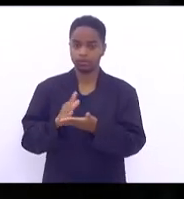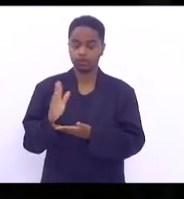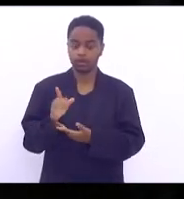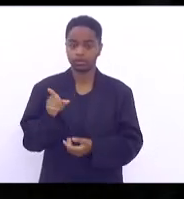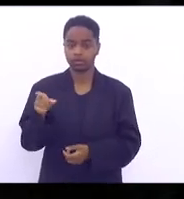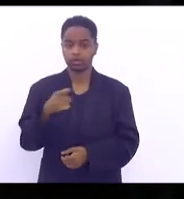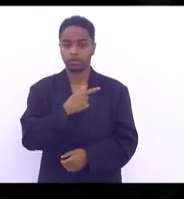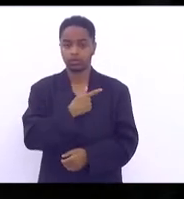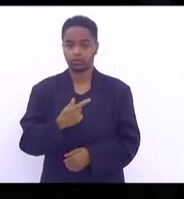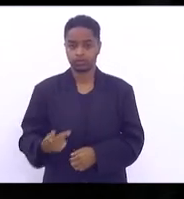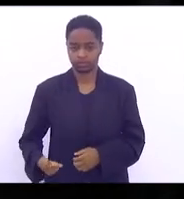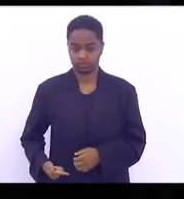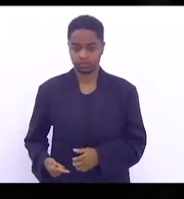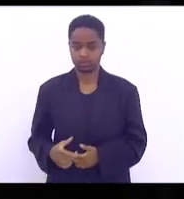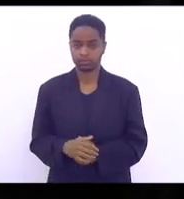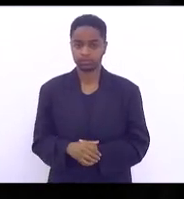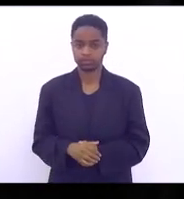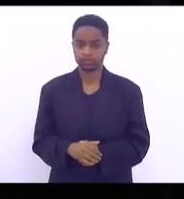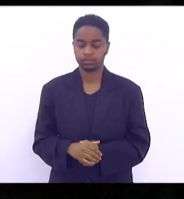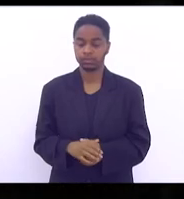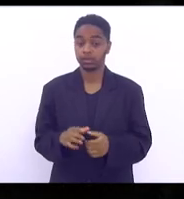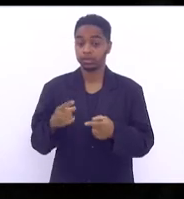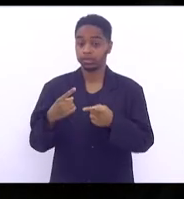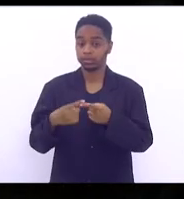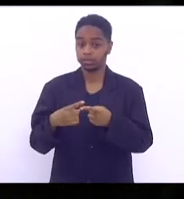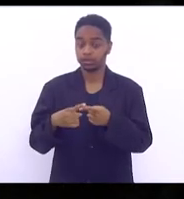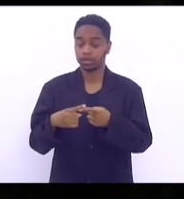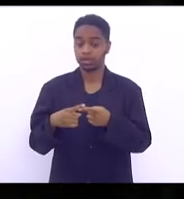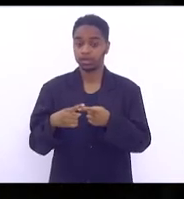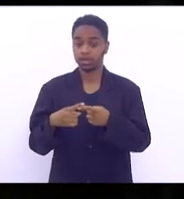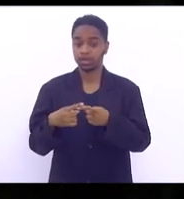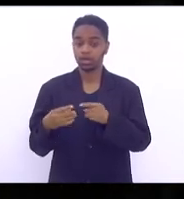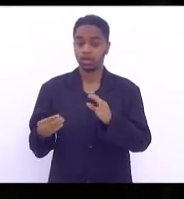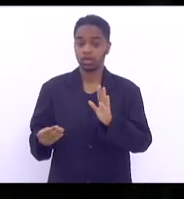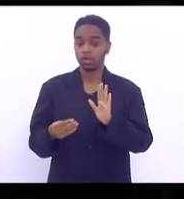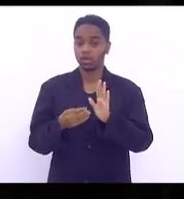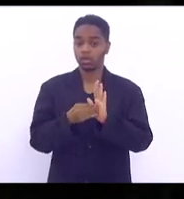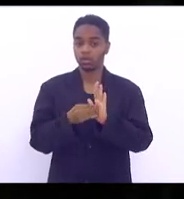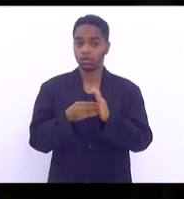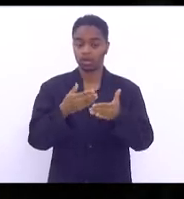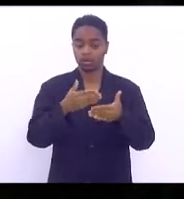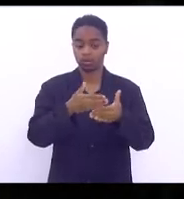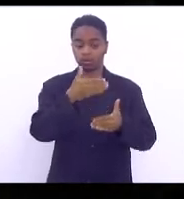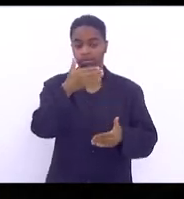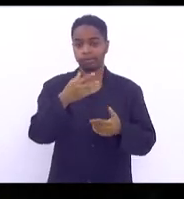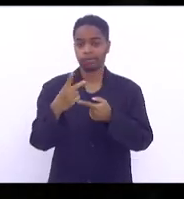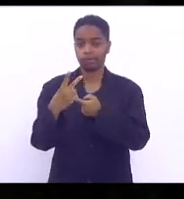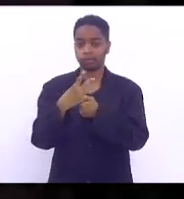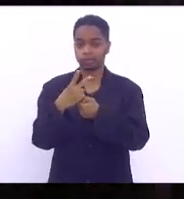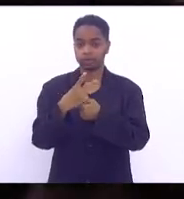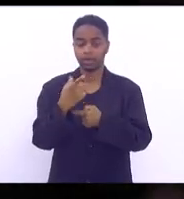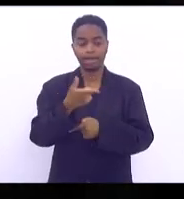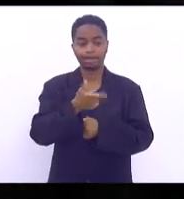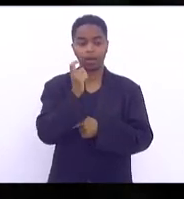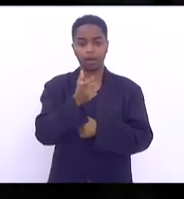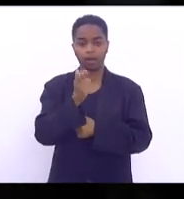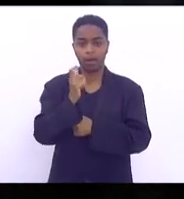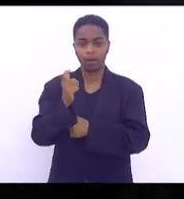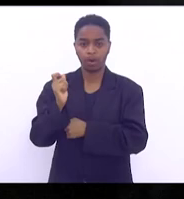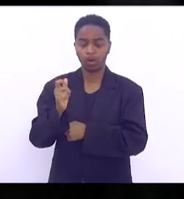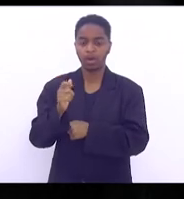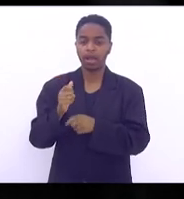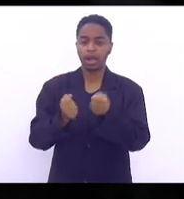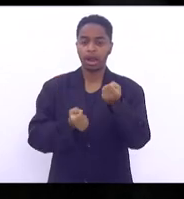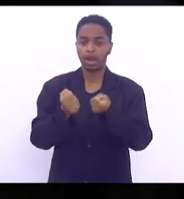governador, que previa a instalação de escudos balísticos em viaturas operacionais